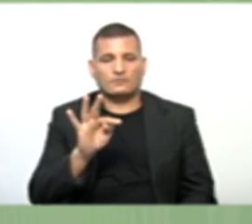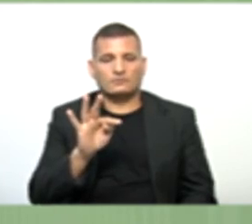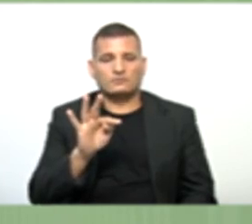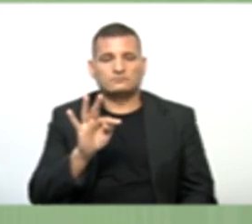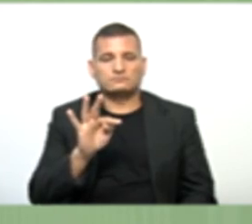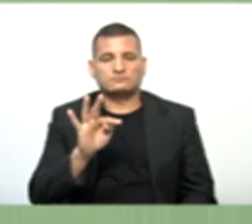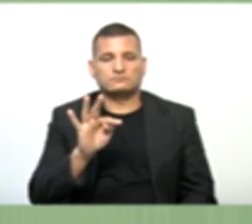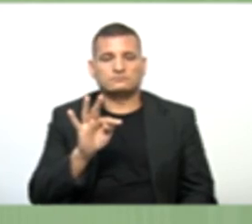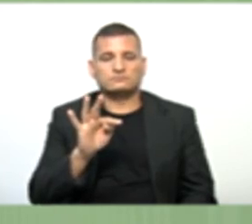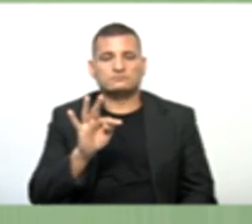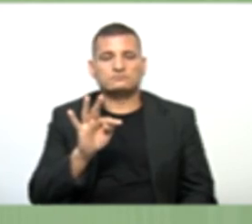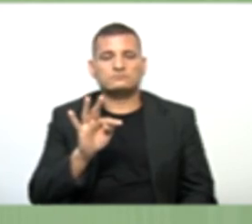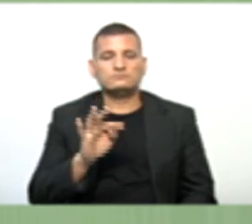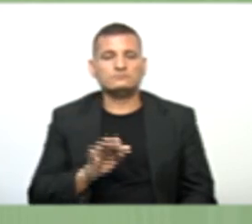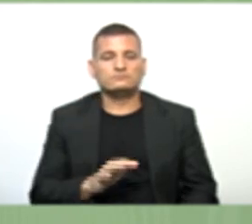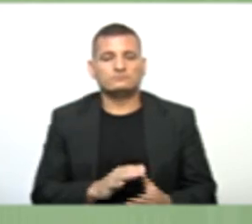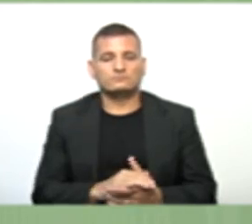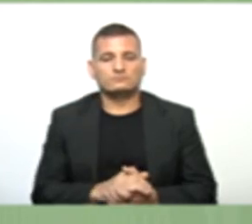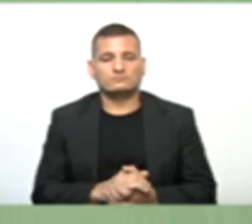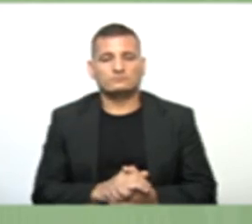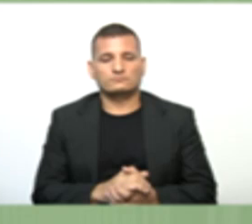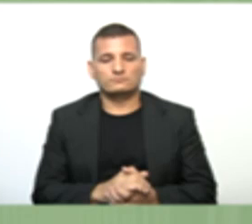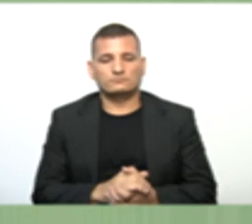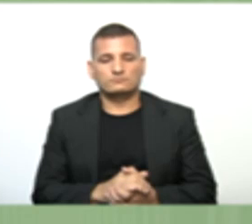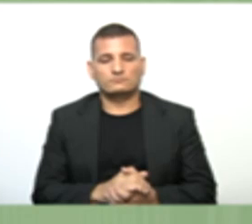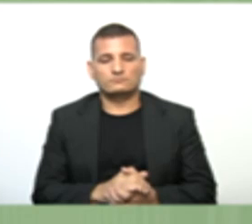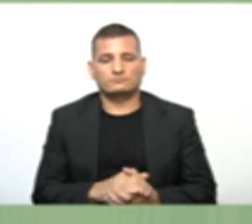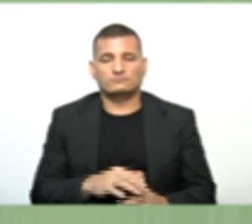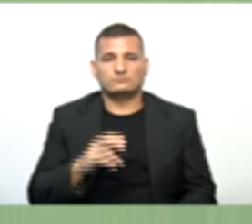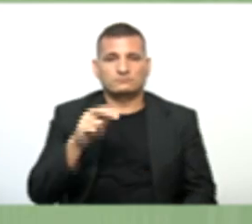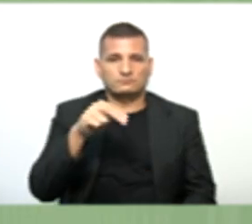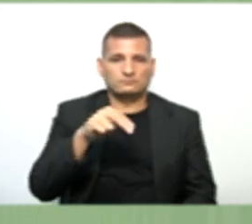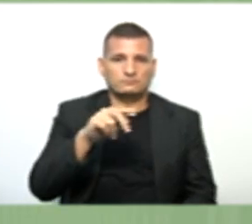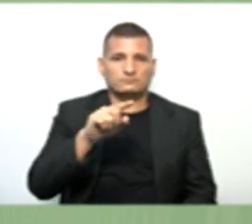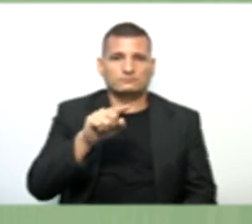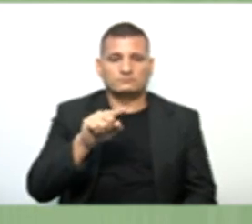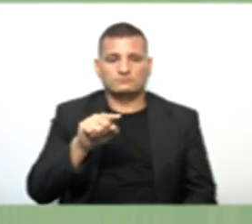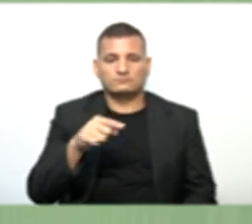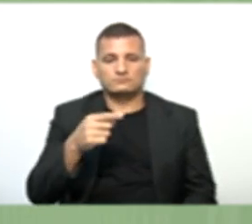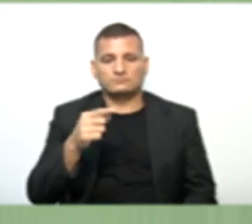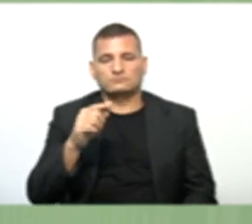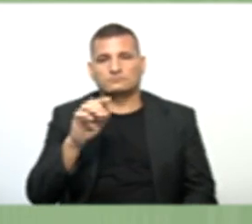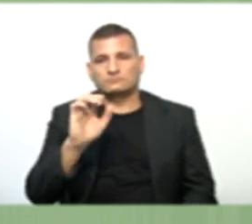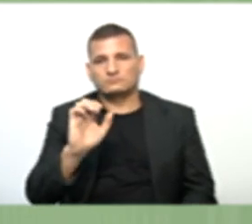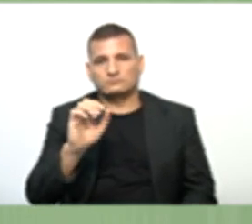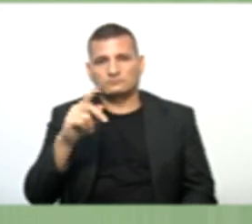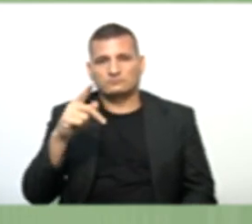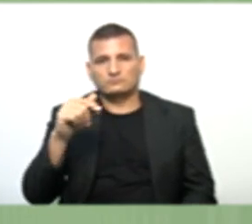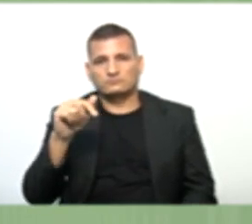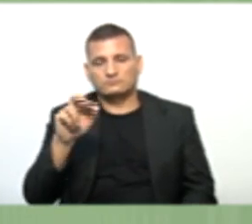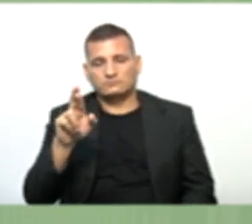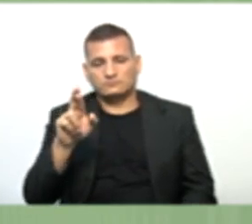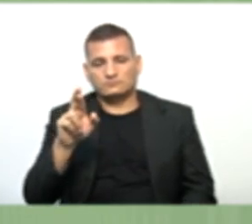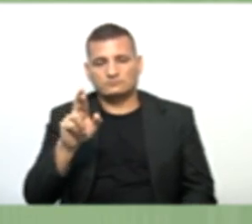Eu posso escrever assim, ó. N é par.